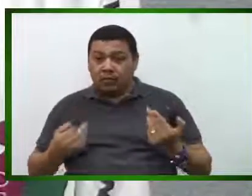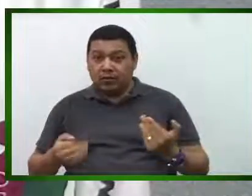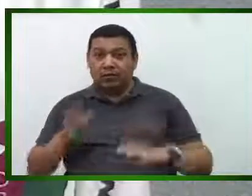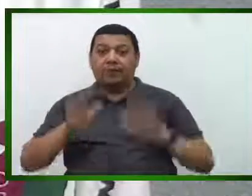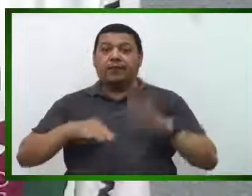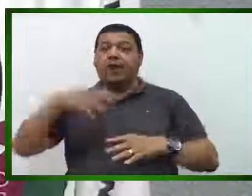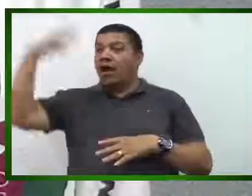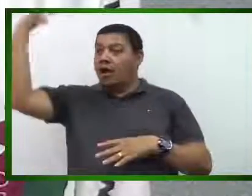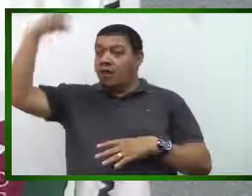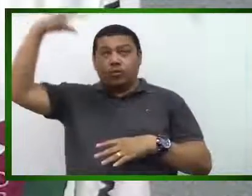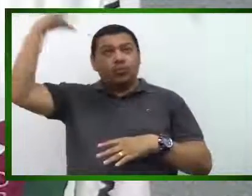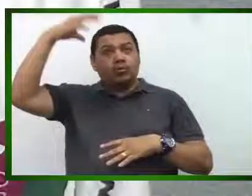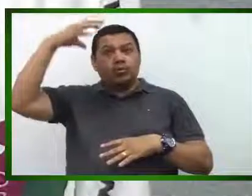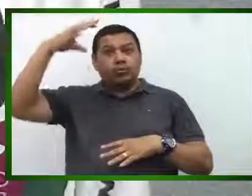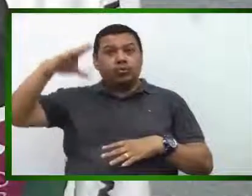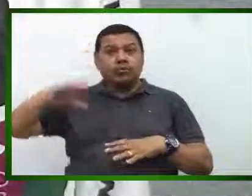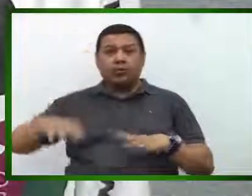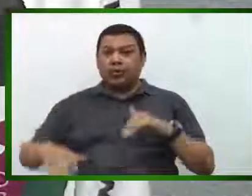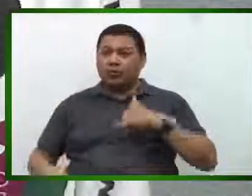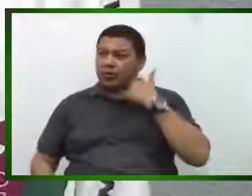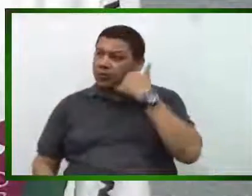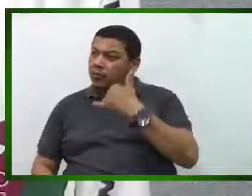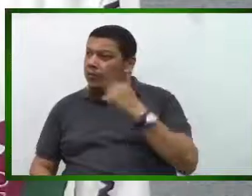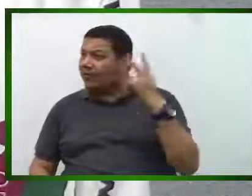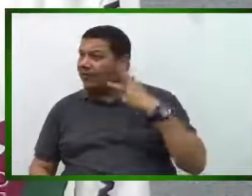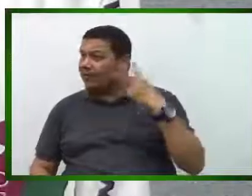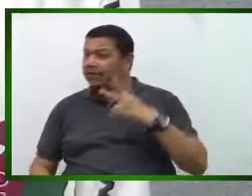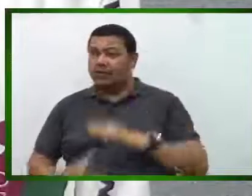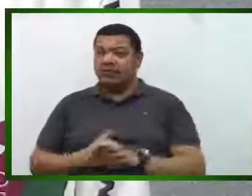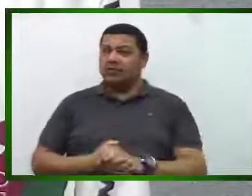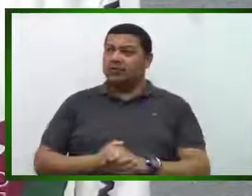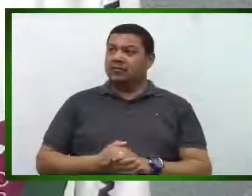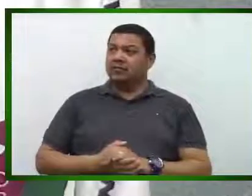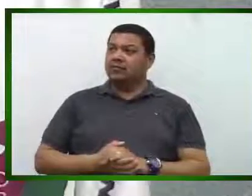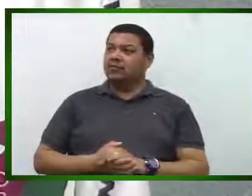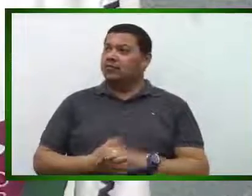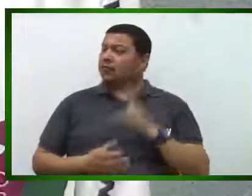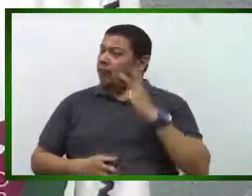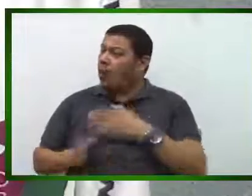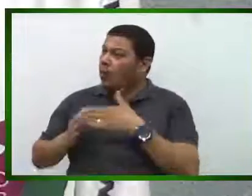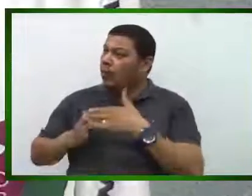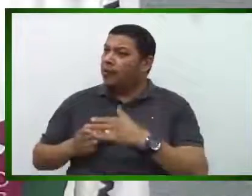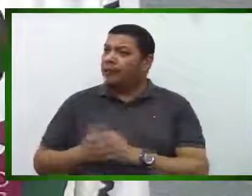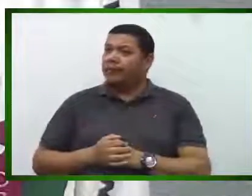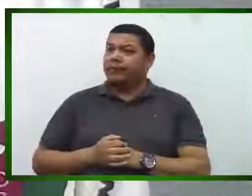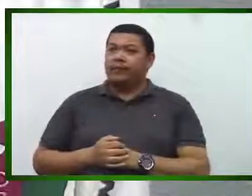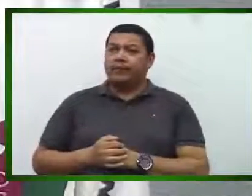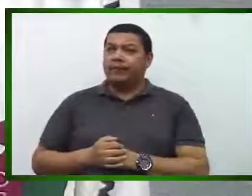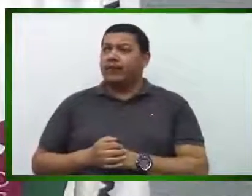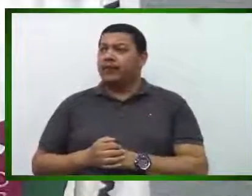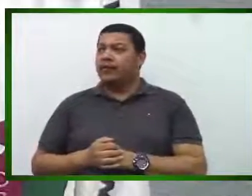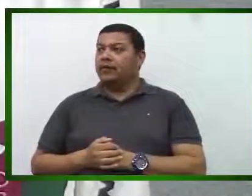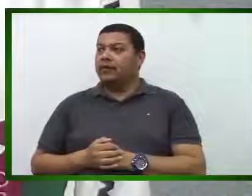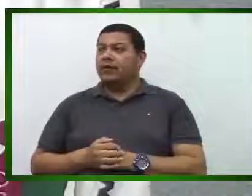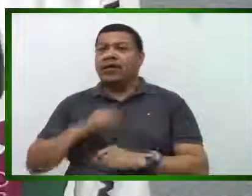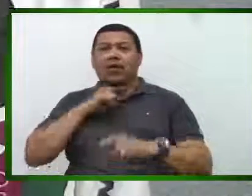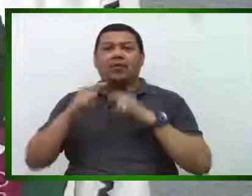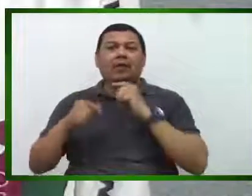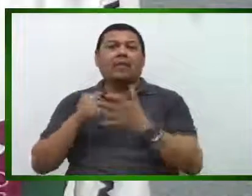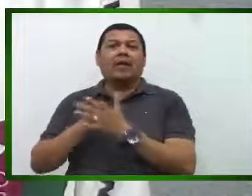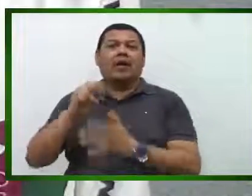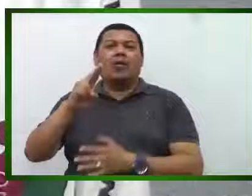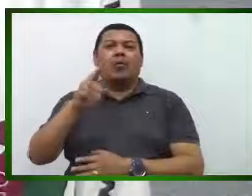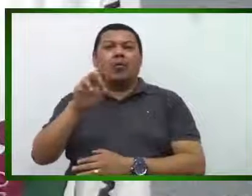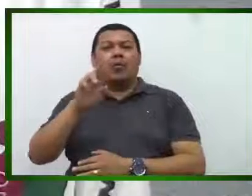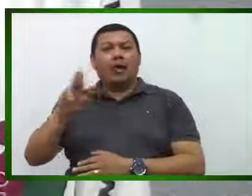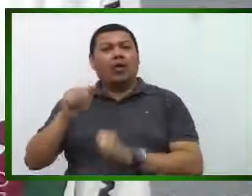chovendo, a pessoa liga para um vereador, principalmente, e fala: vereador, não tenho condições de pagar um Uber,